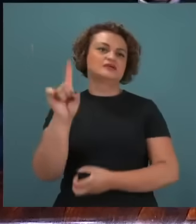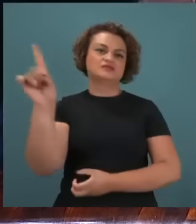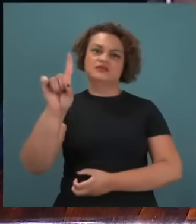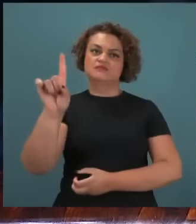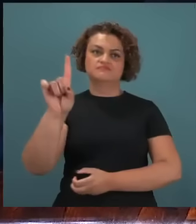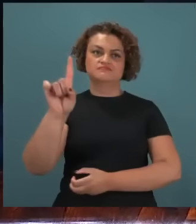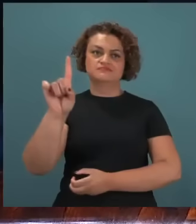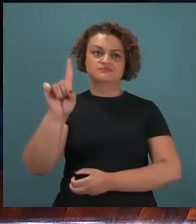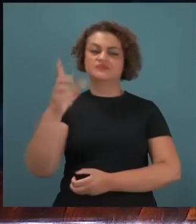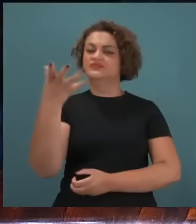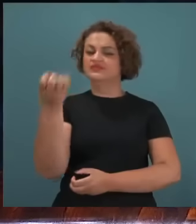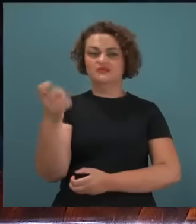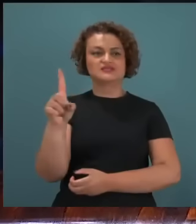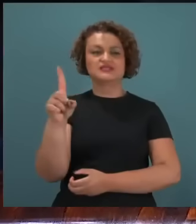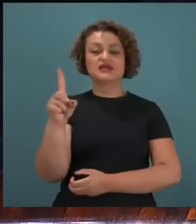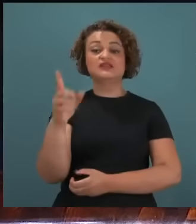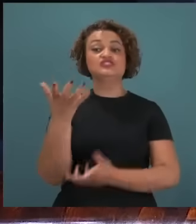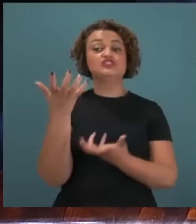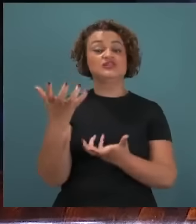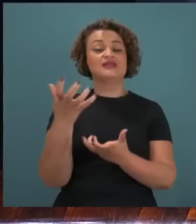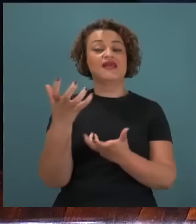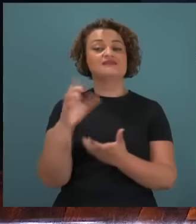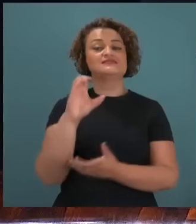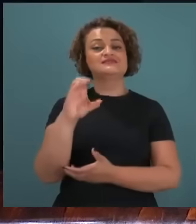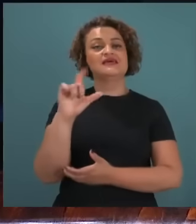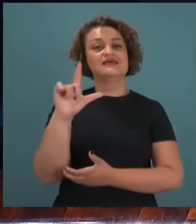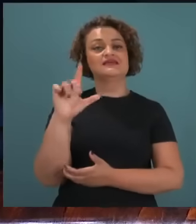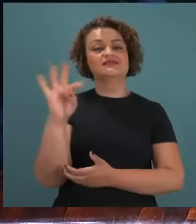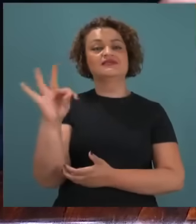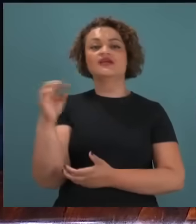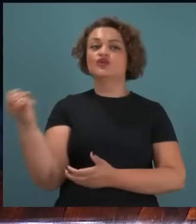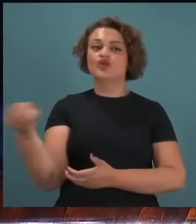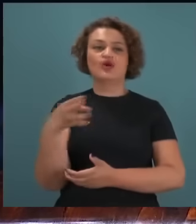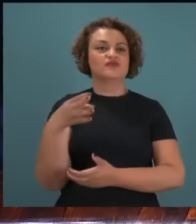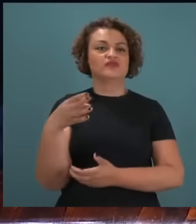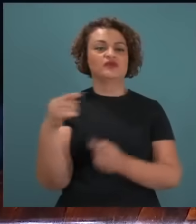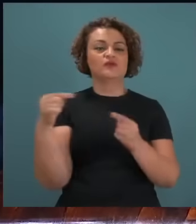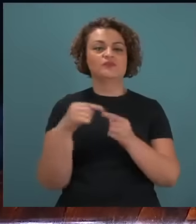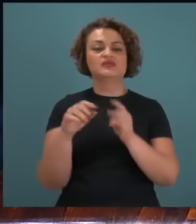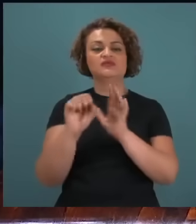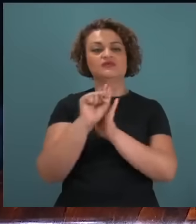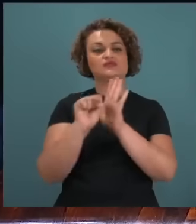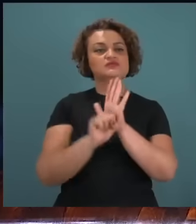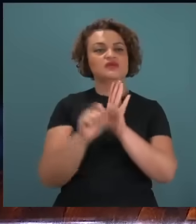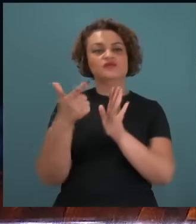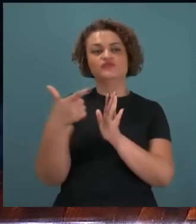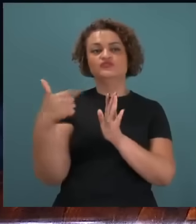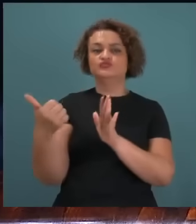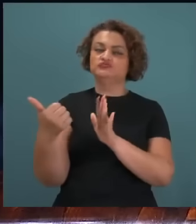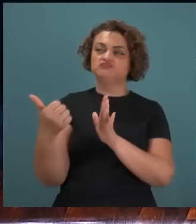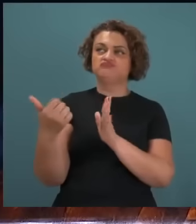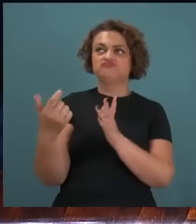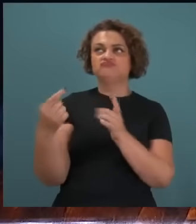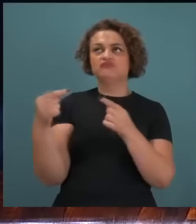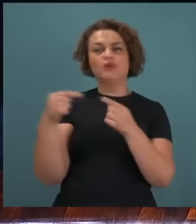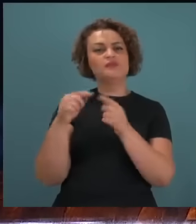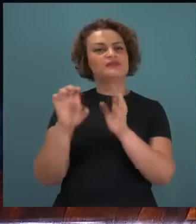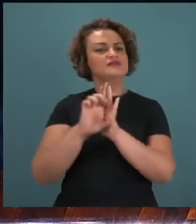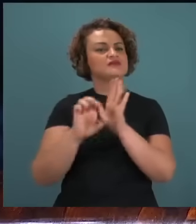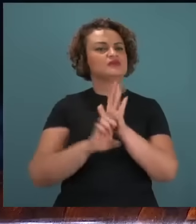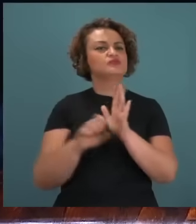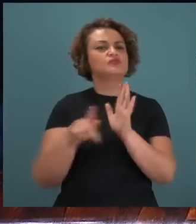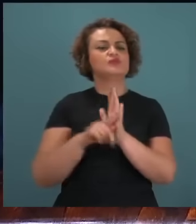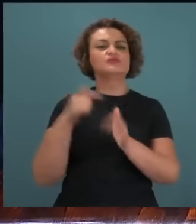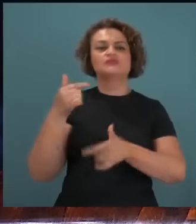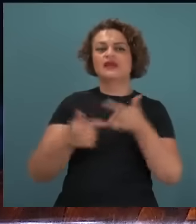nova CLT do século XXI, ou, se quiserem, o novo Estatuto do Trabalho. Defendemos